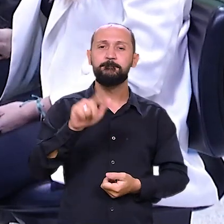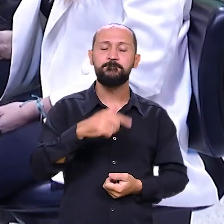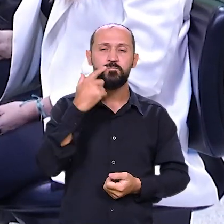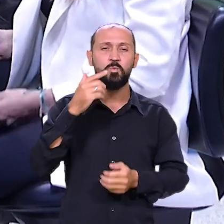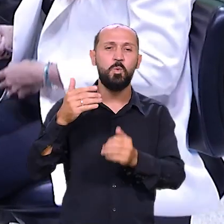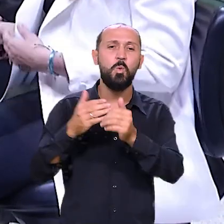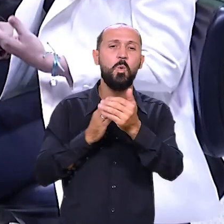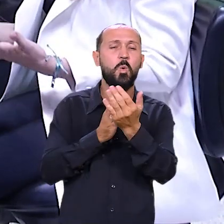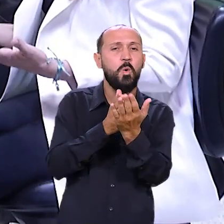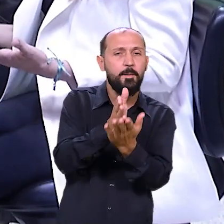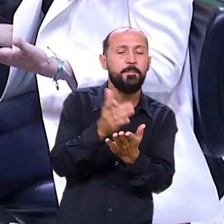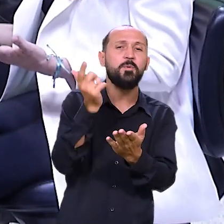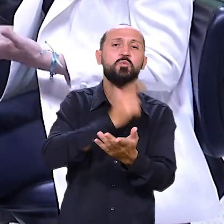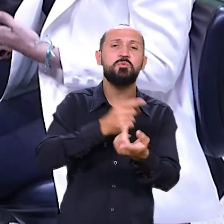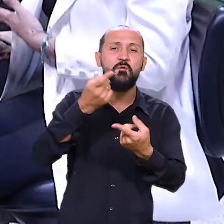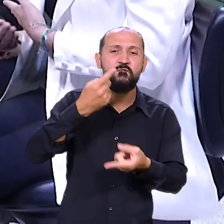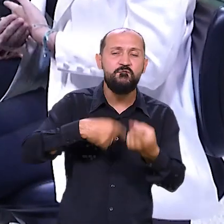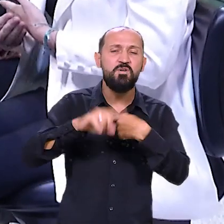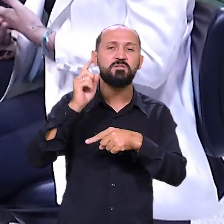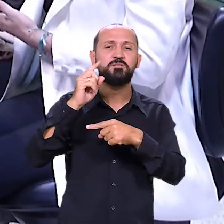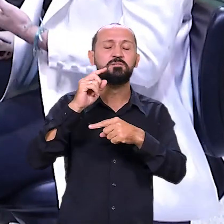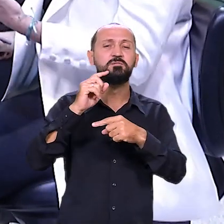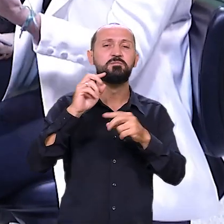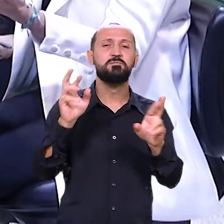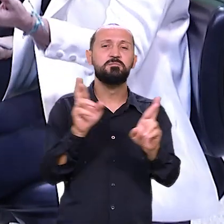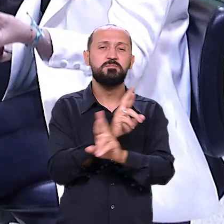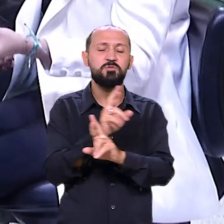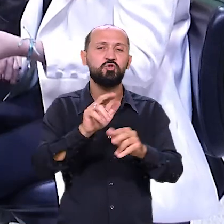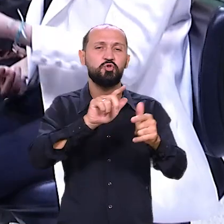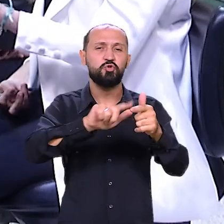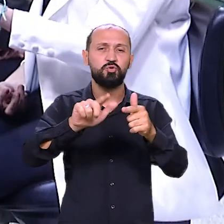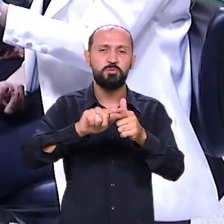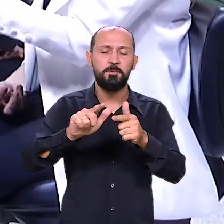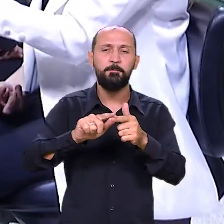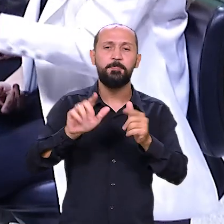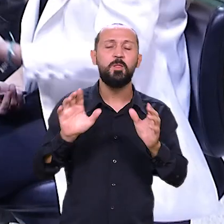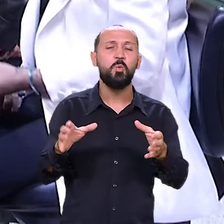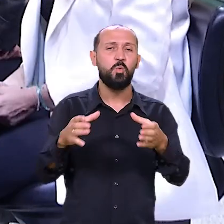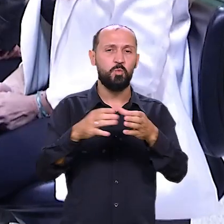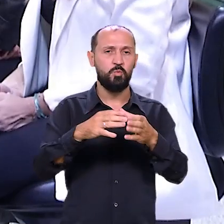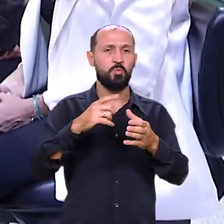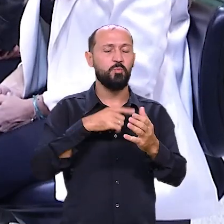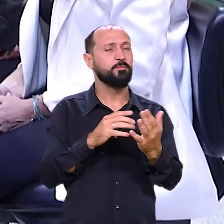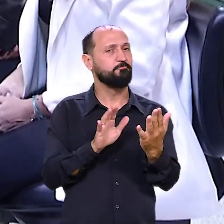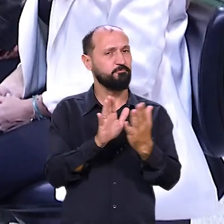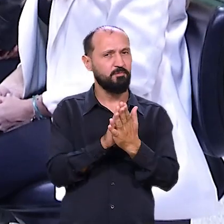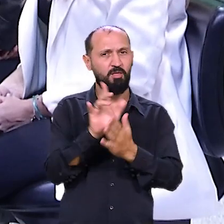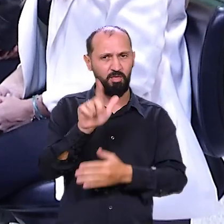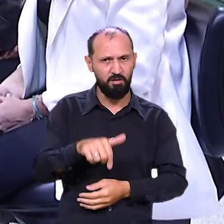caminho mais rápido para o setor avançar aí com relação a tantos problemas que a categoria enfrenta?